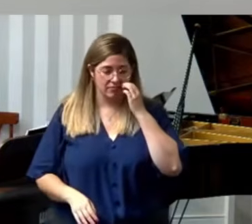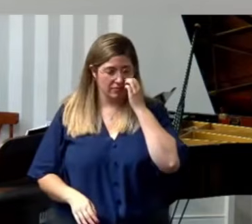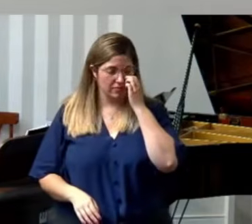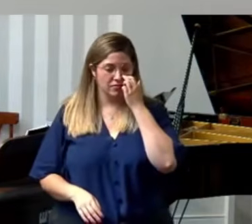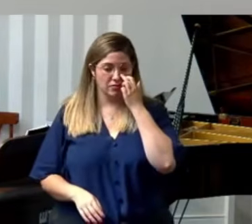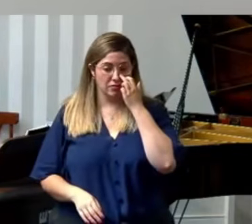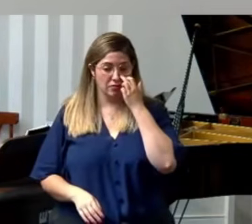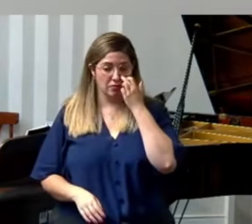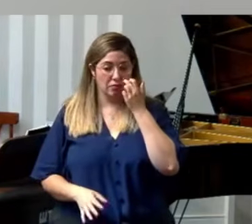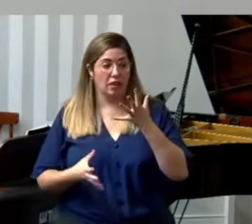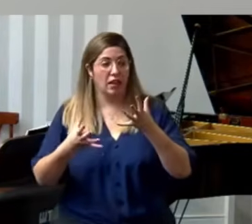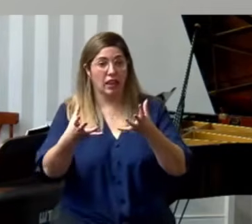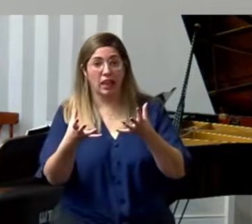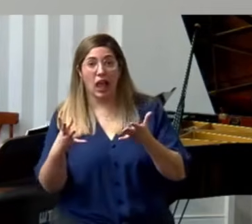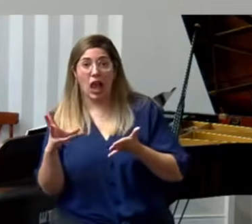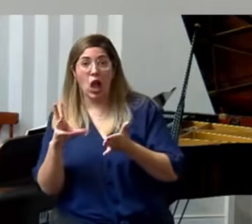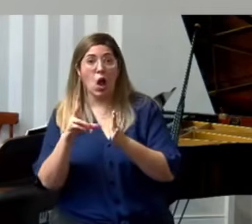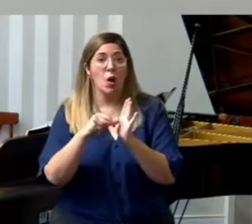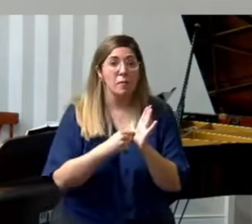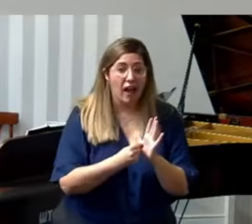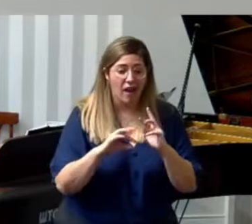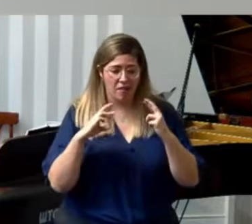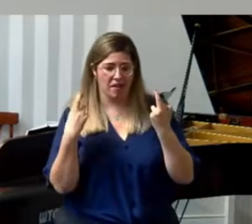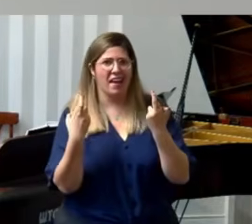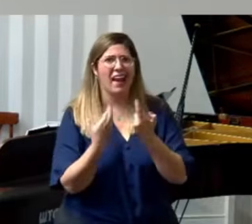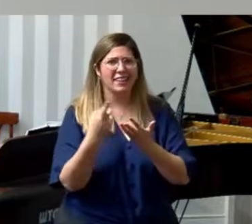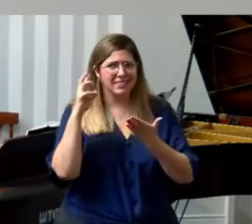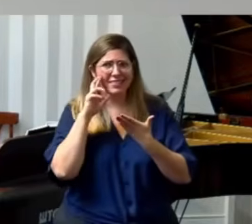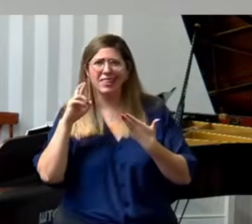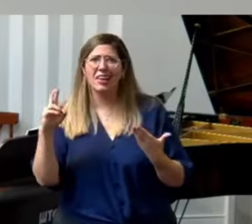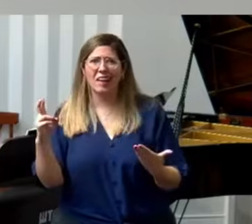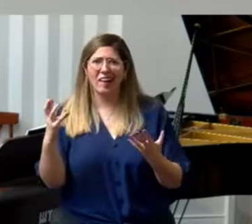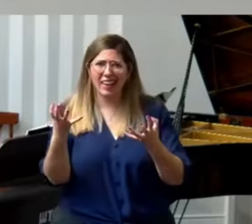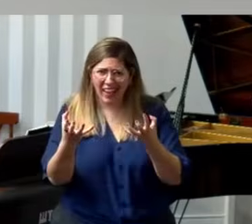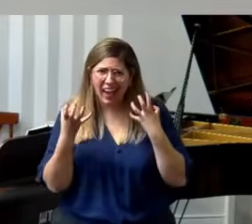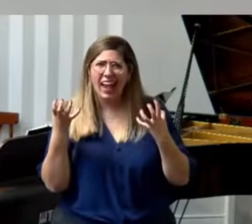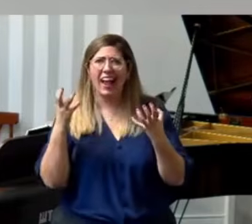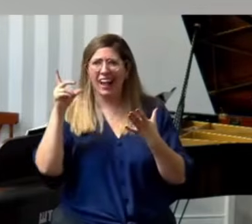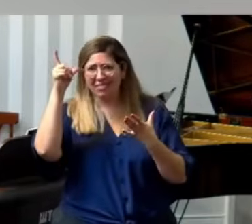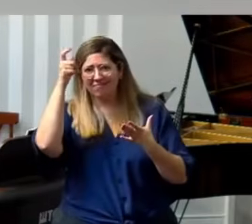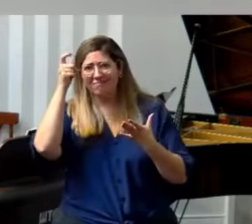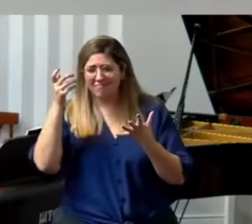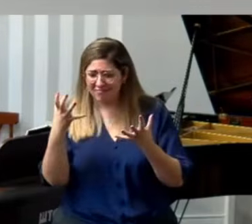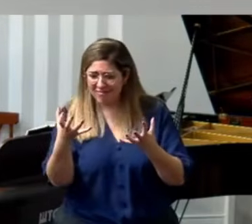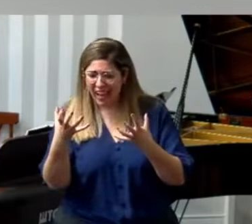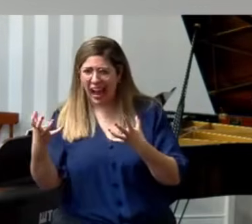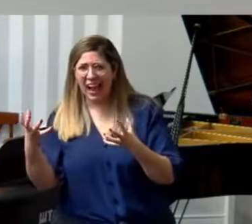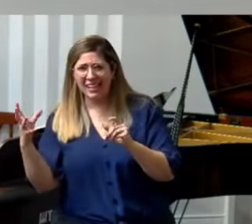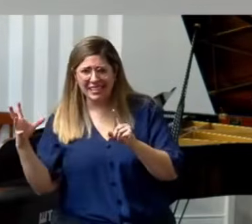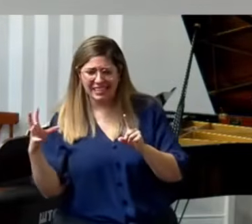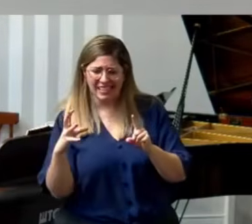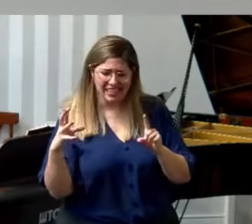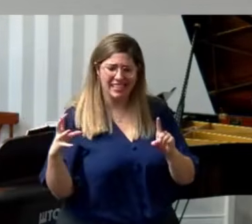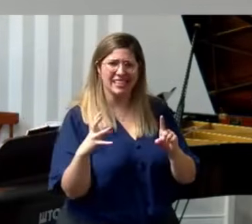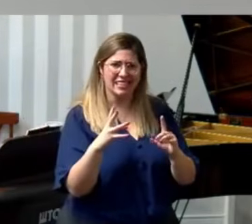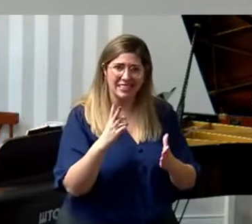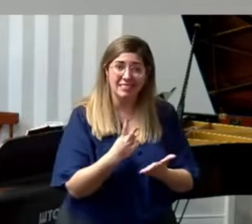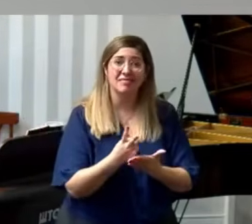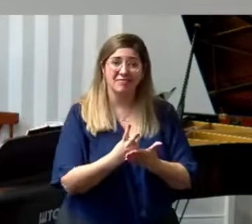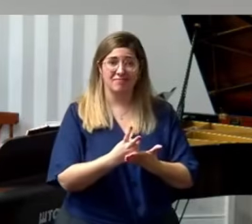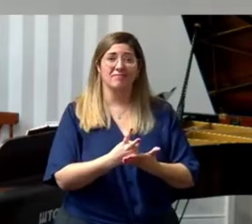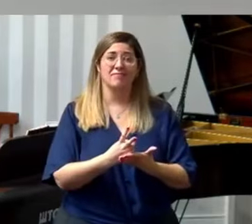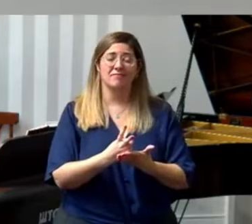o usurpador, usurpa este reino. Este reino, o próprio Senhor, então declara como identificado